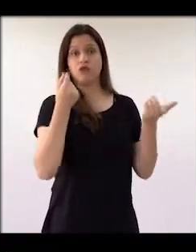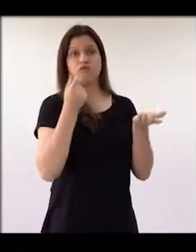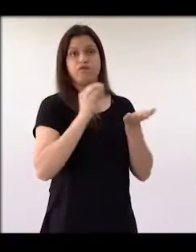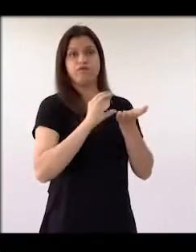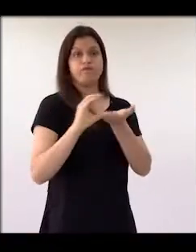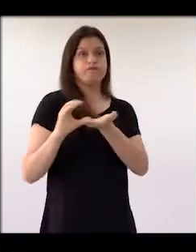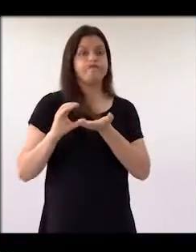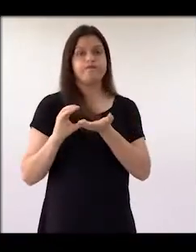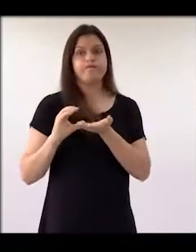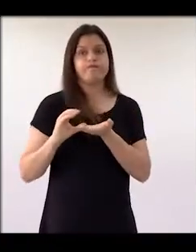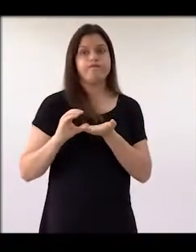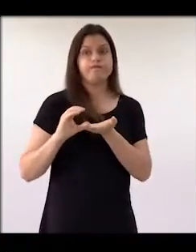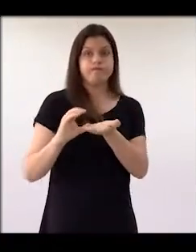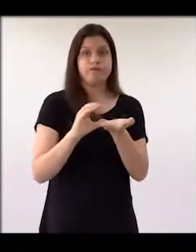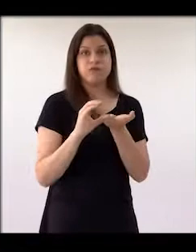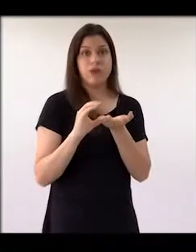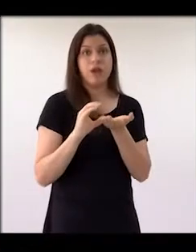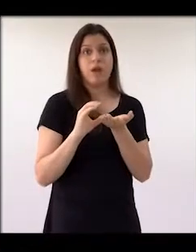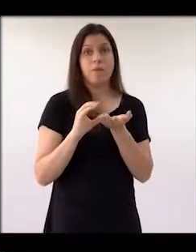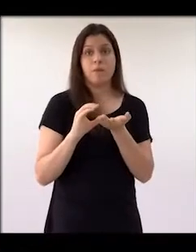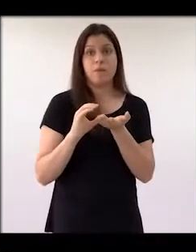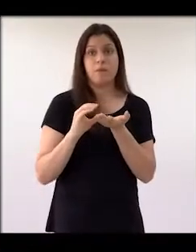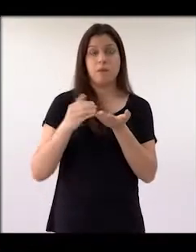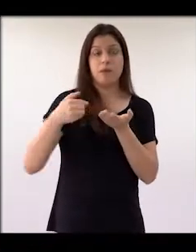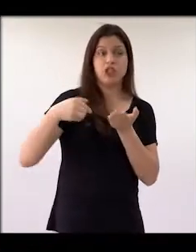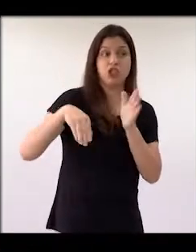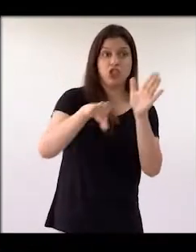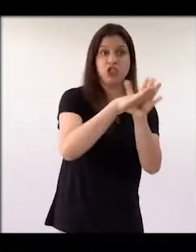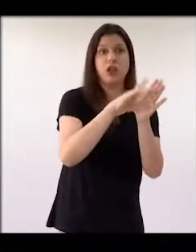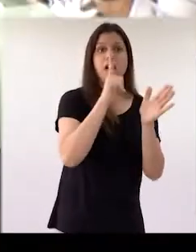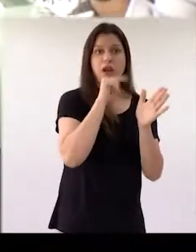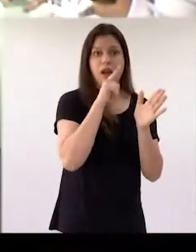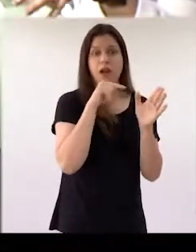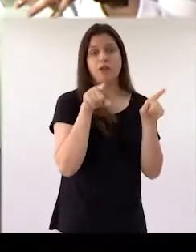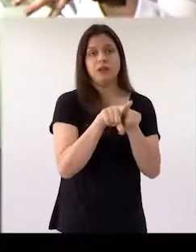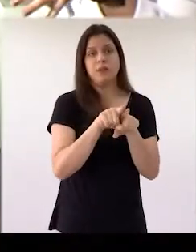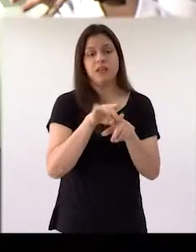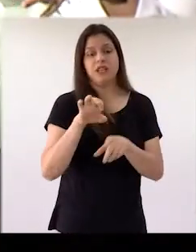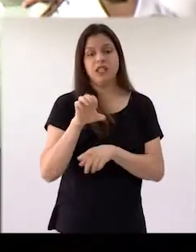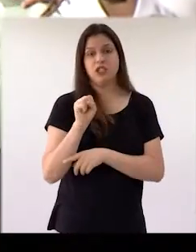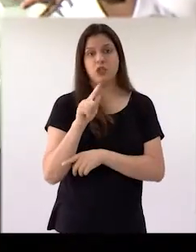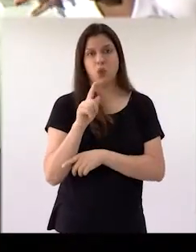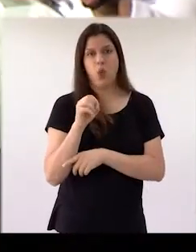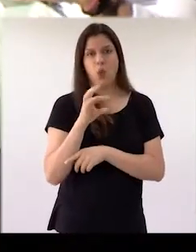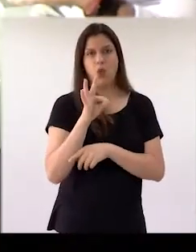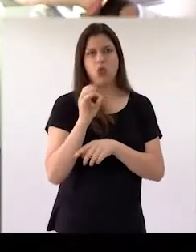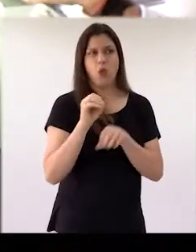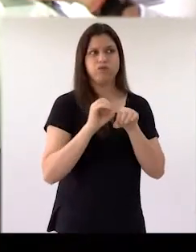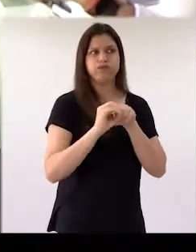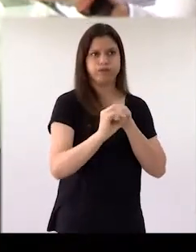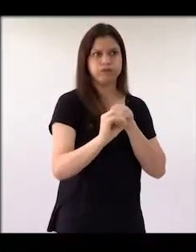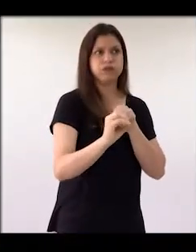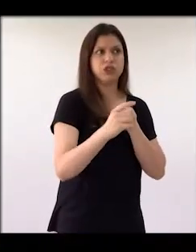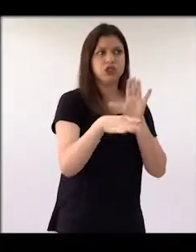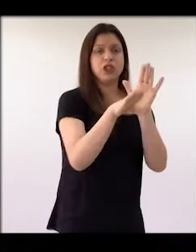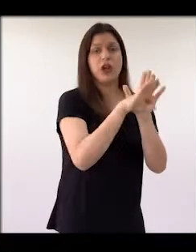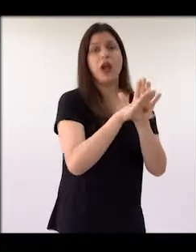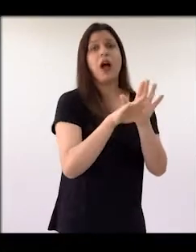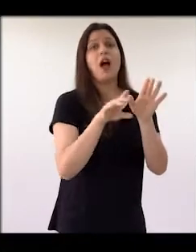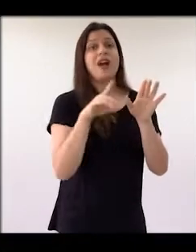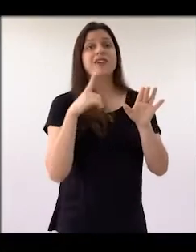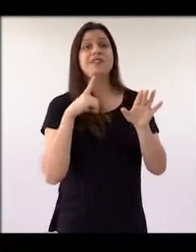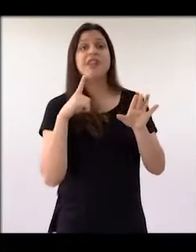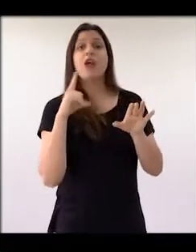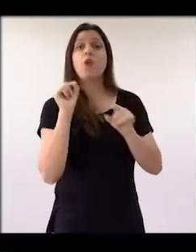de recurso para poder inserir e abastecer aquela população, de certa forma, tanto em água e esgoto, ele acaba tomando os passos com uma